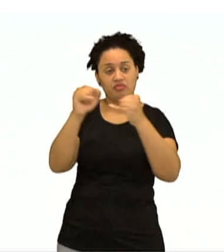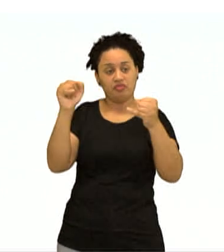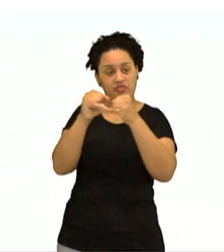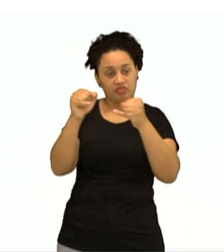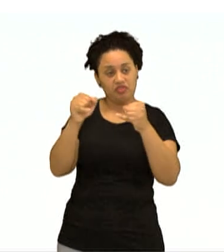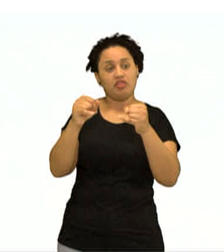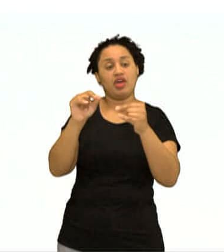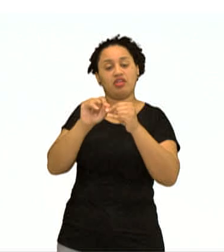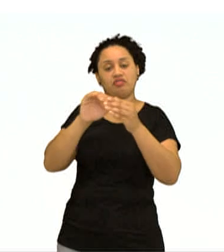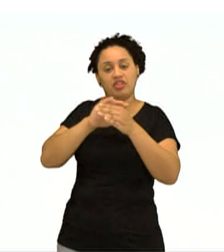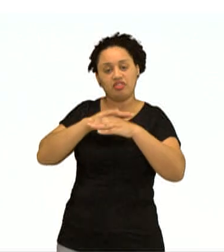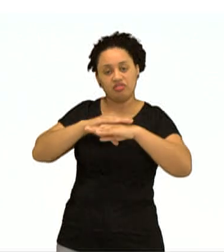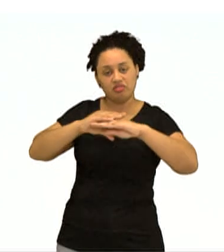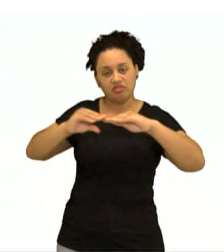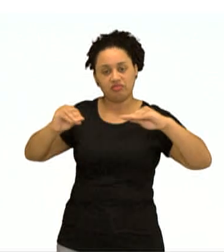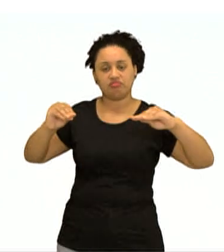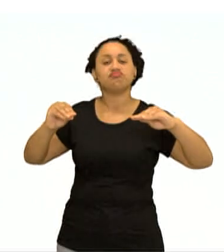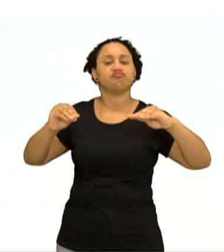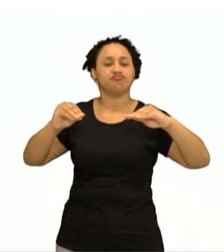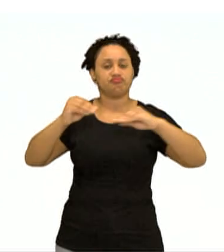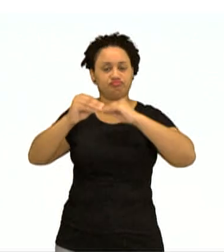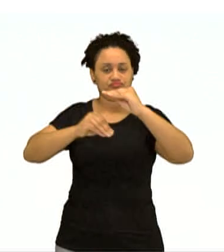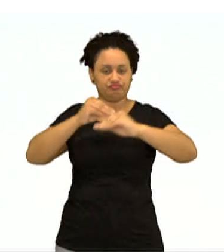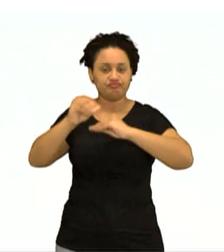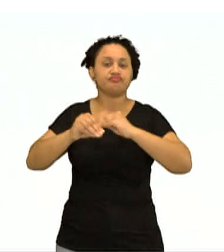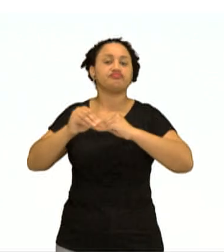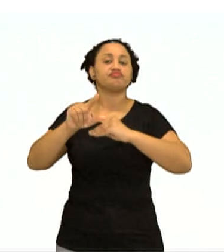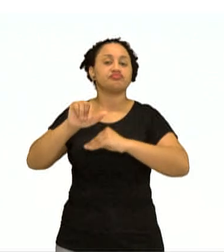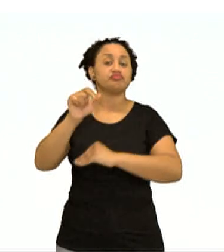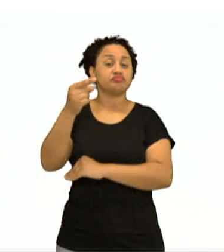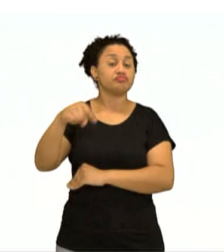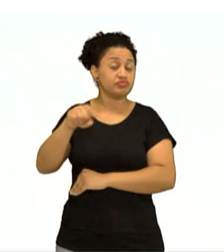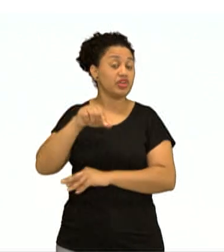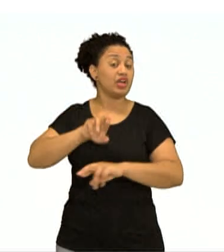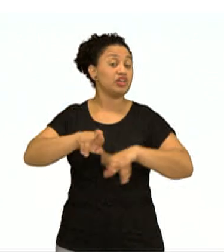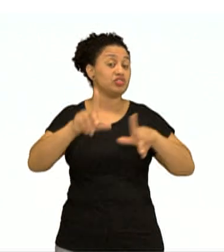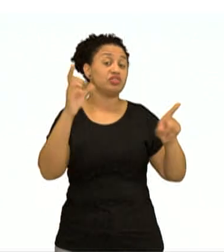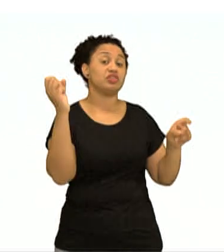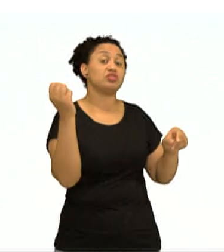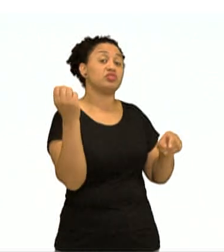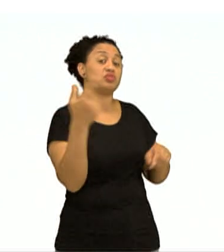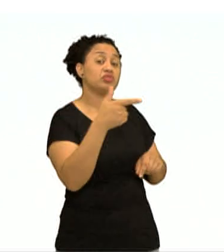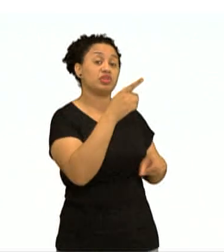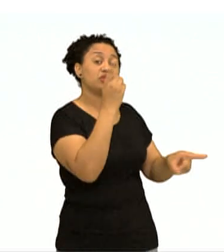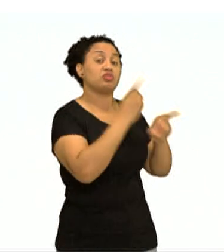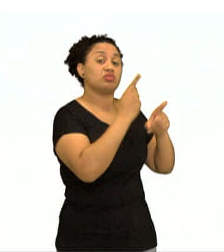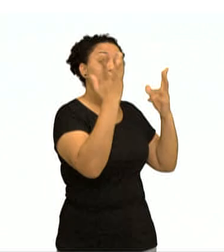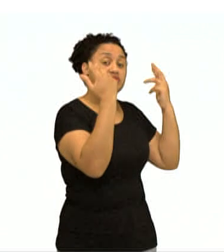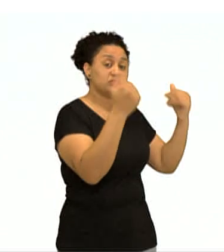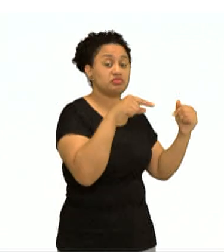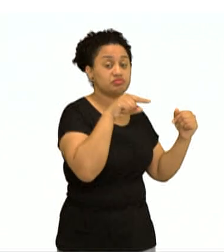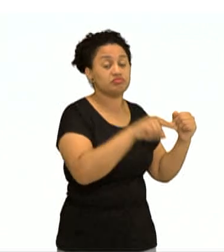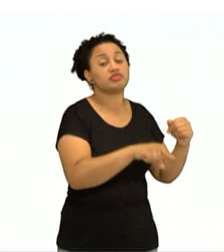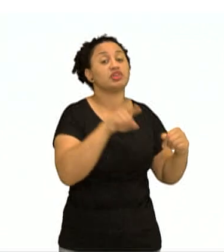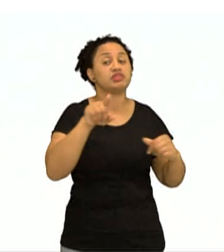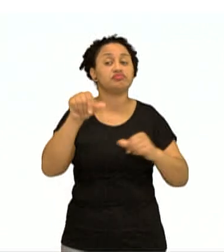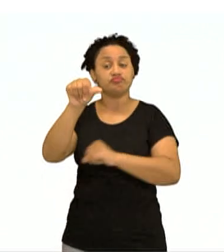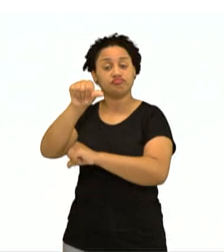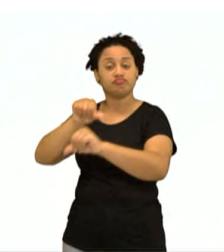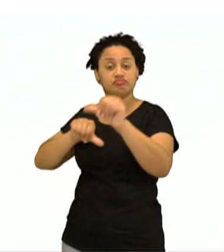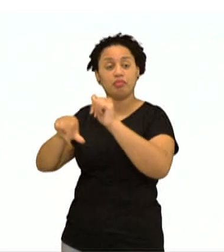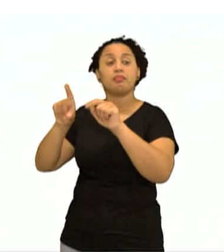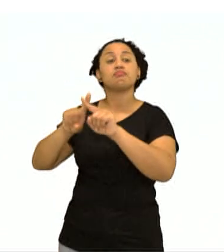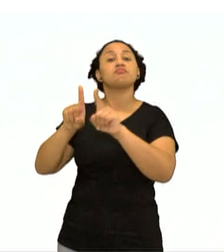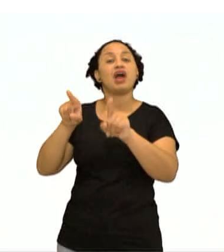um tecido de lã. Então ela é bem diferente do que nós encontramos na natureza. Foi manufaturada, mas